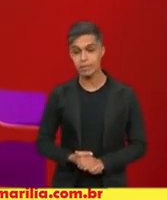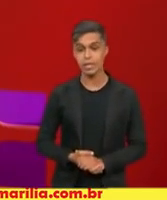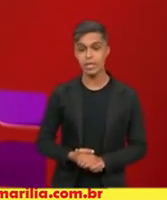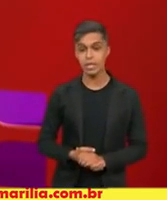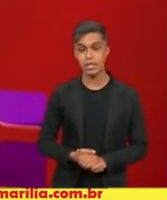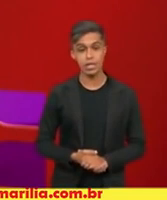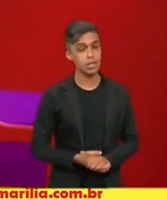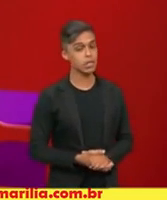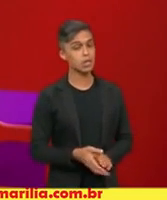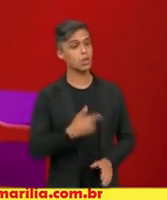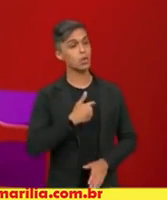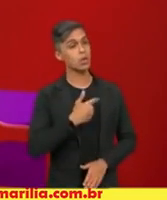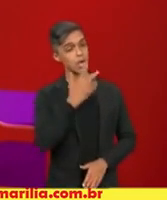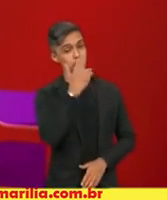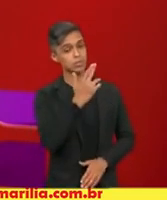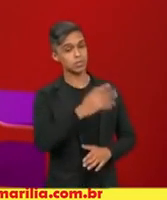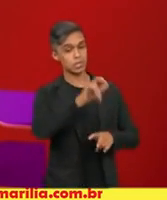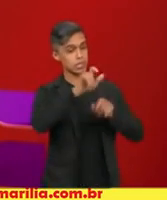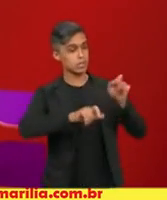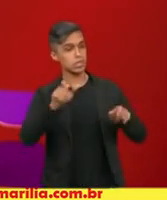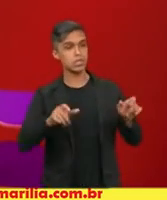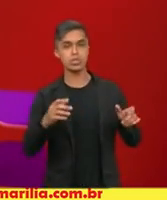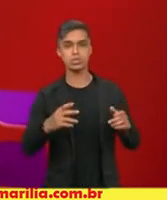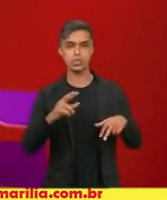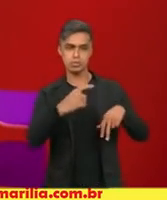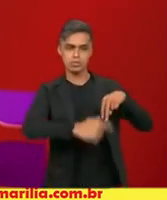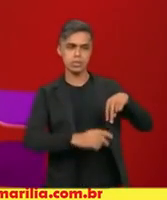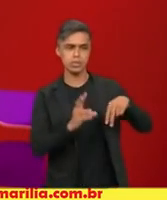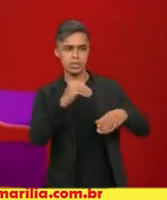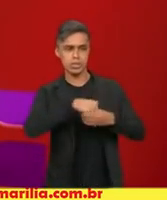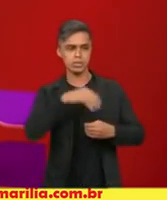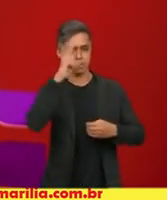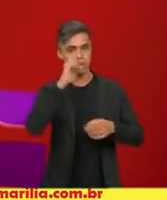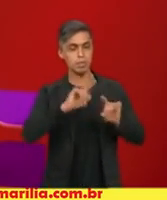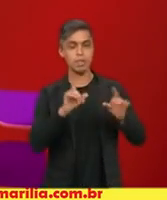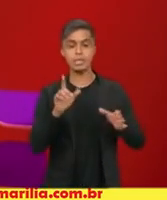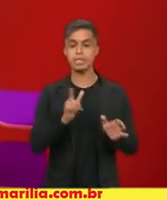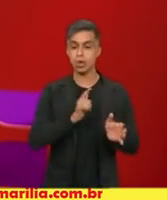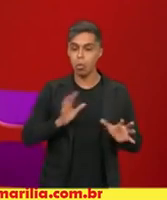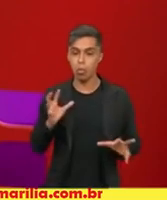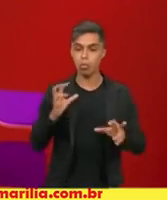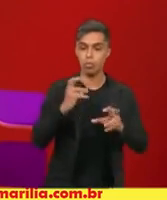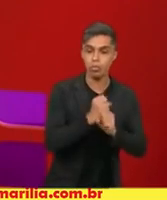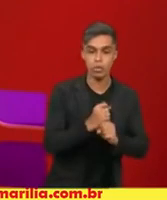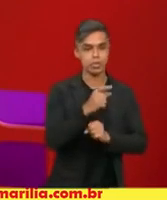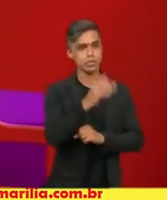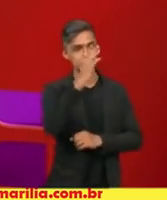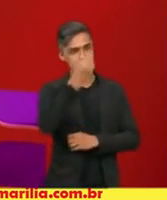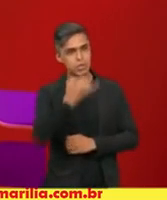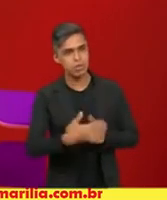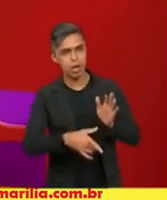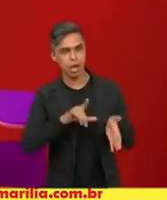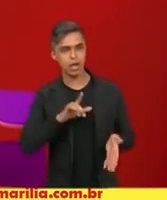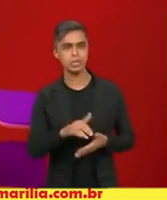as personalidades são protagonistas da história, mas sempre dentro de uma massa histórica, que é o que você estava dizendo agora há pouco, né? Que